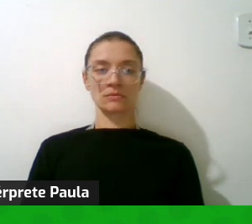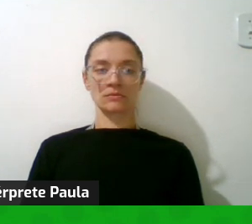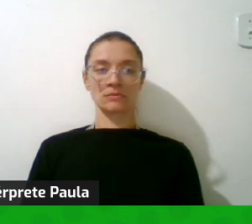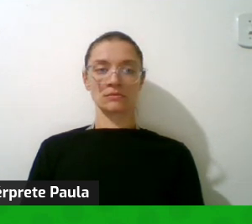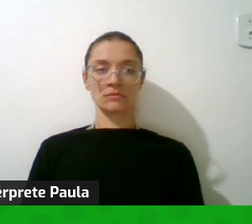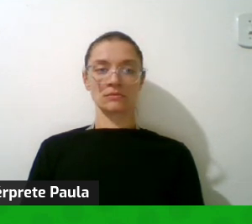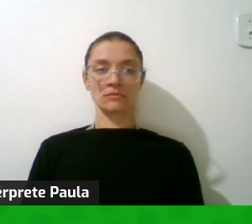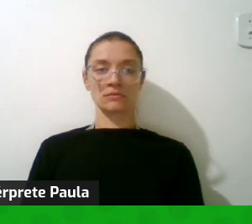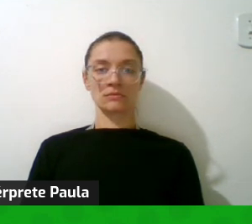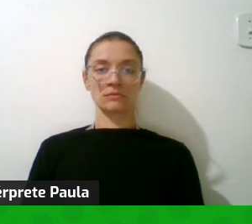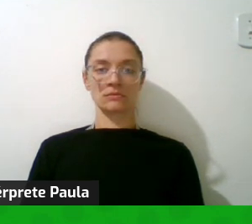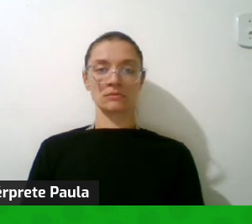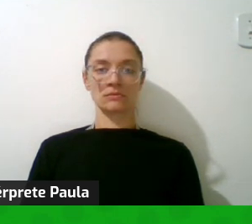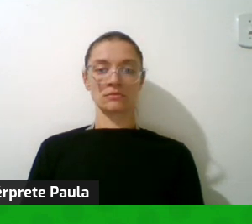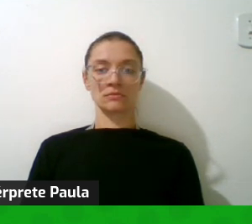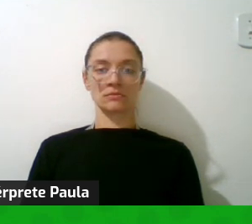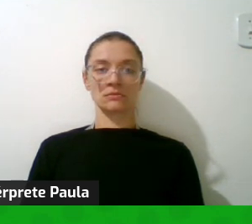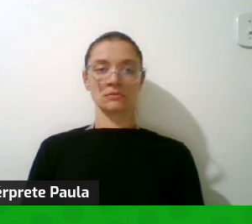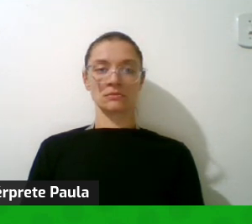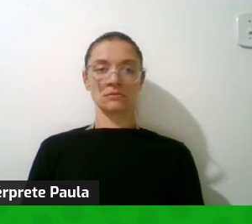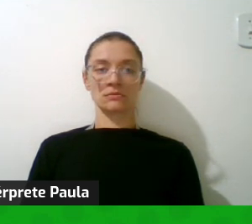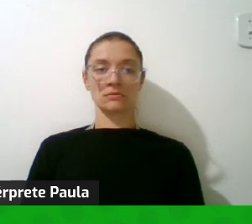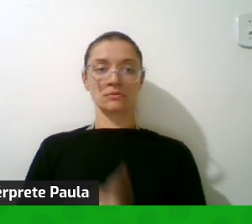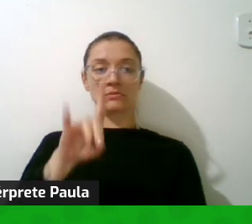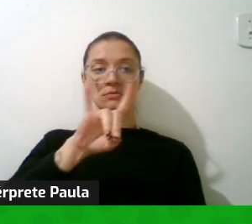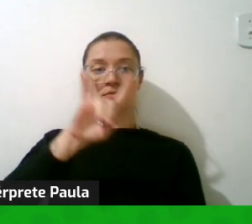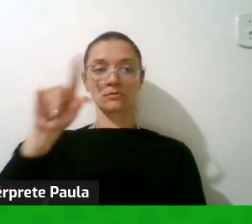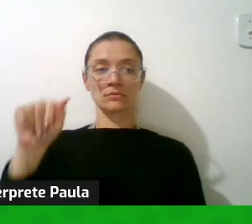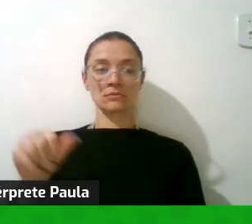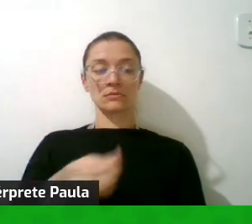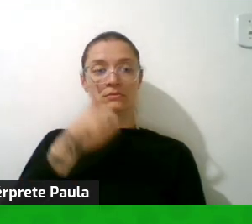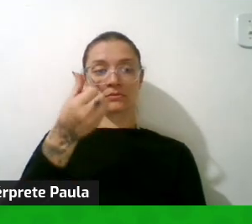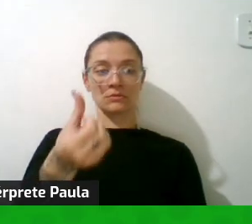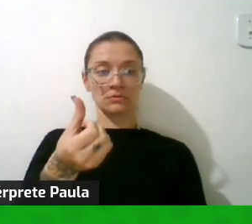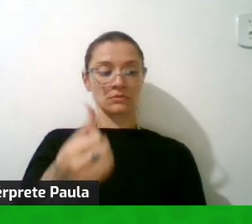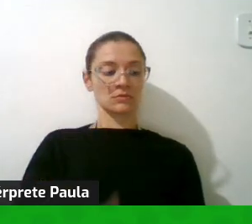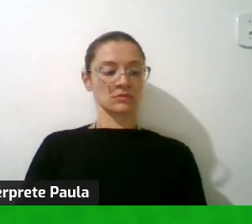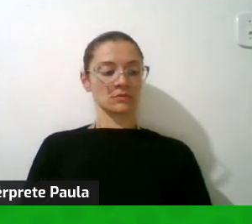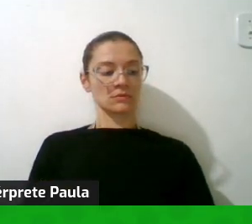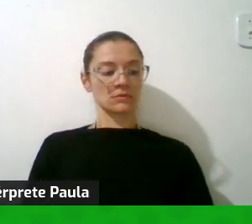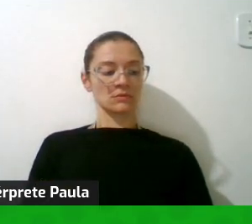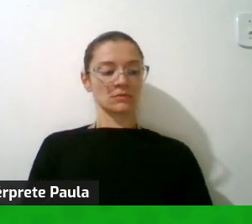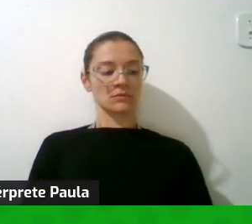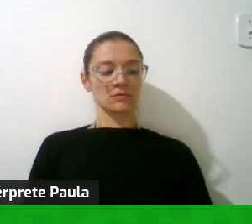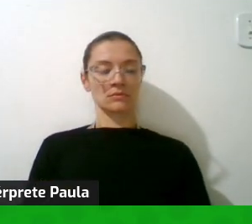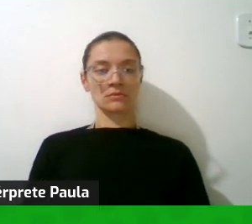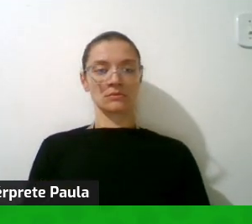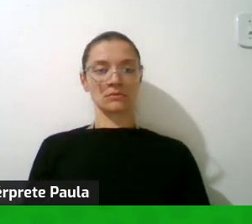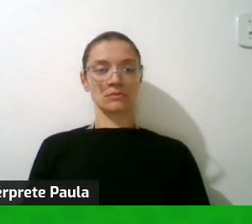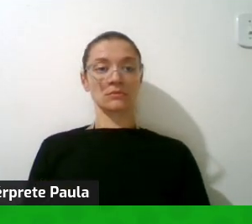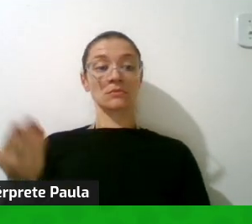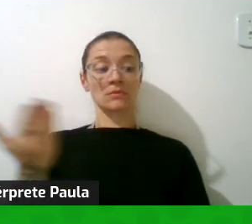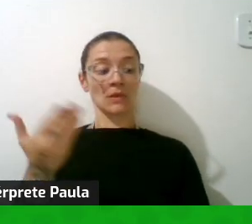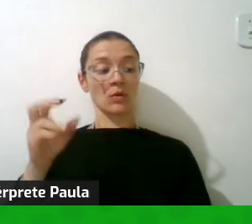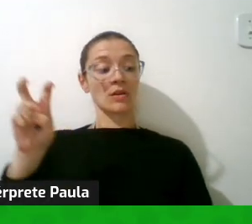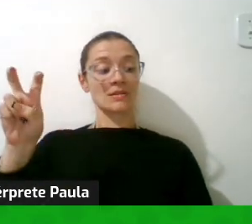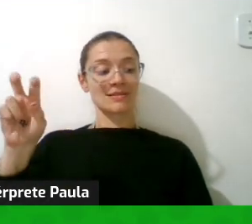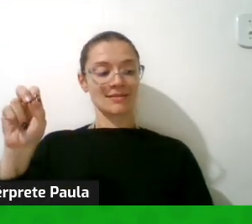no dia 6, então vou puxar aqui para o dia 6, e vou colocar um iFood agora de